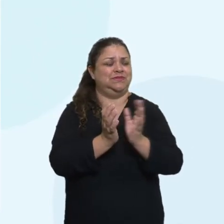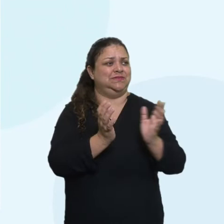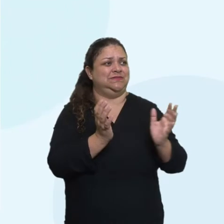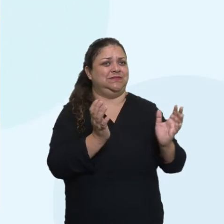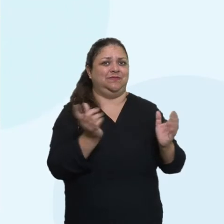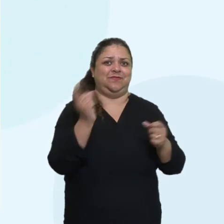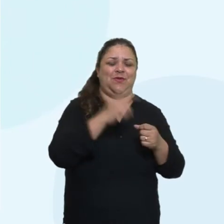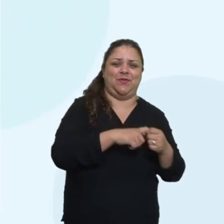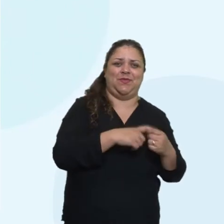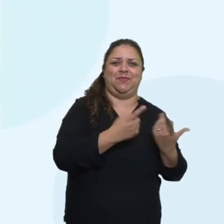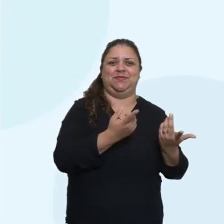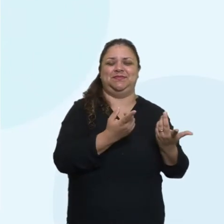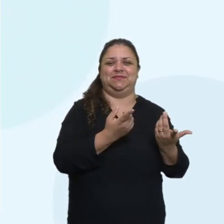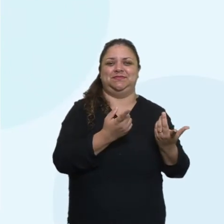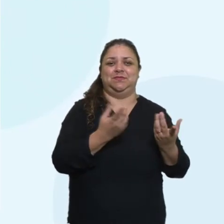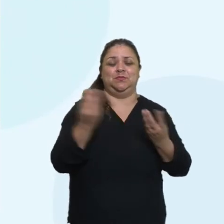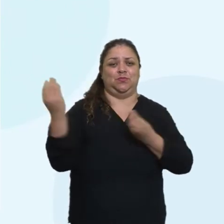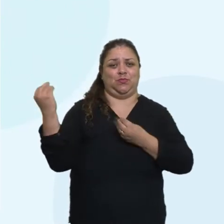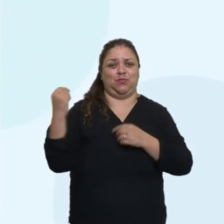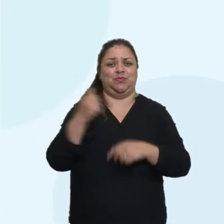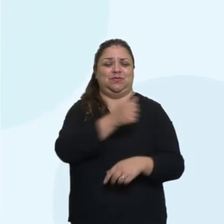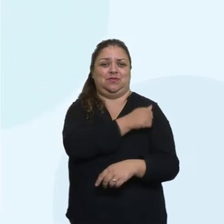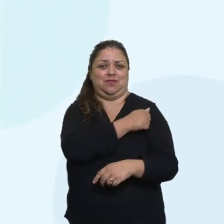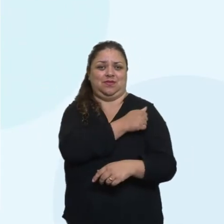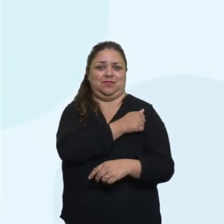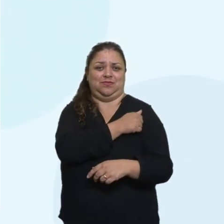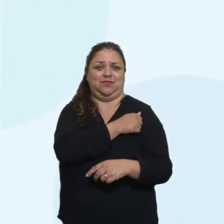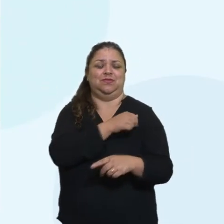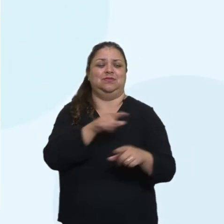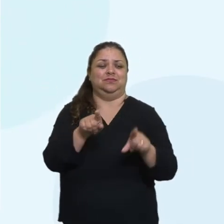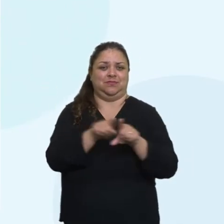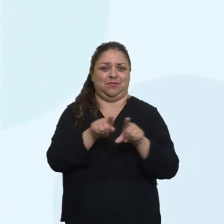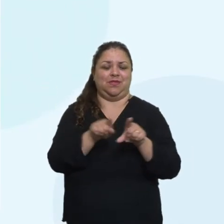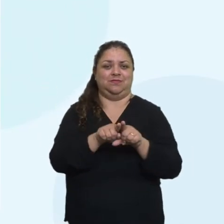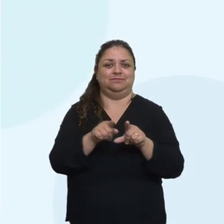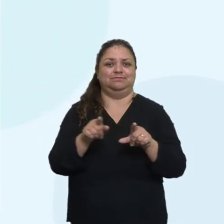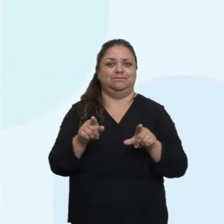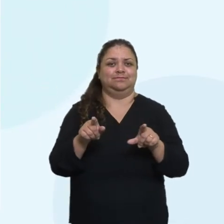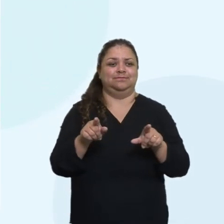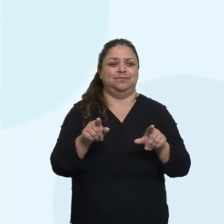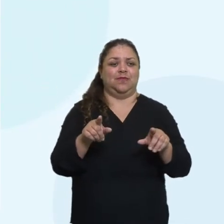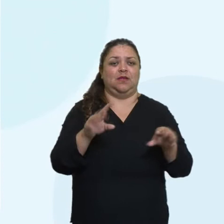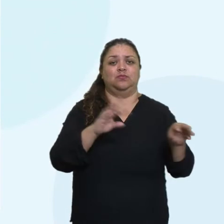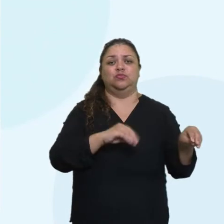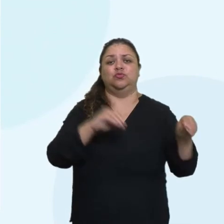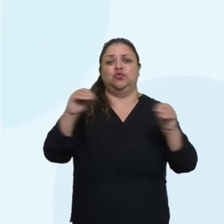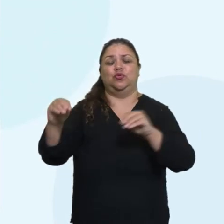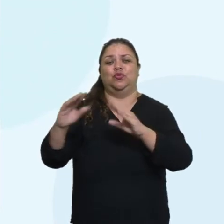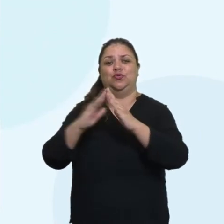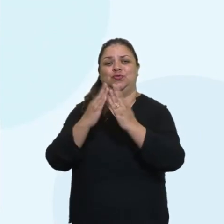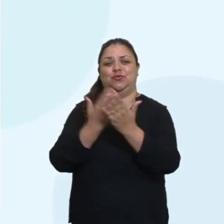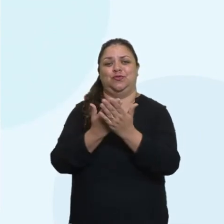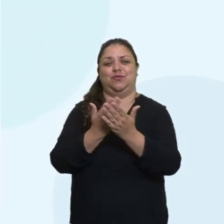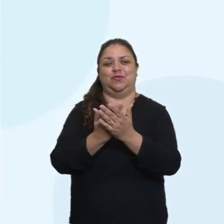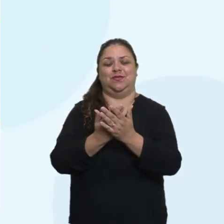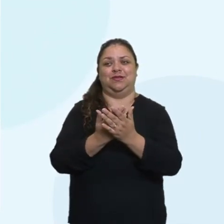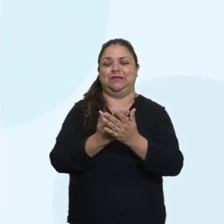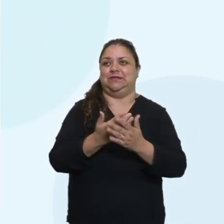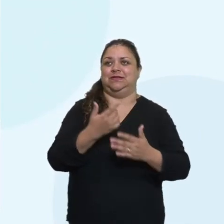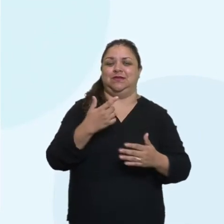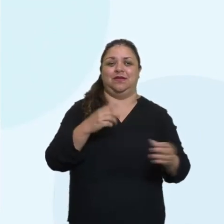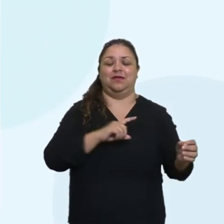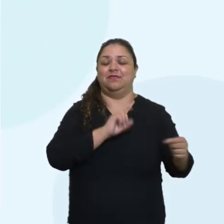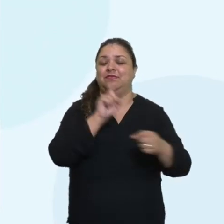atividades muitos estudantes por conta aí da pandemia por conta da situação socioeconômica acabaram também mudando de escola então essa esse retorno